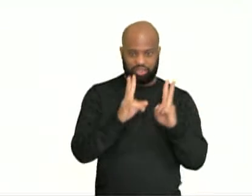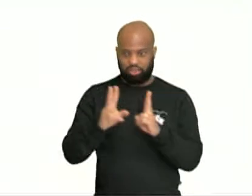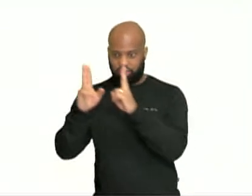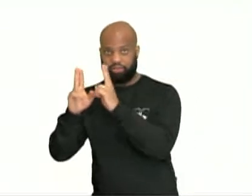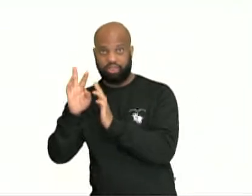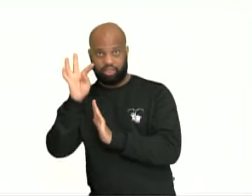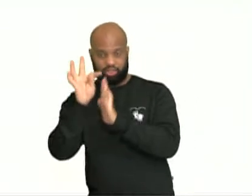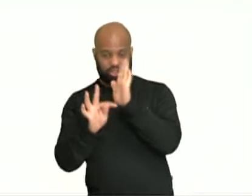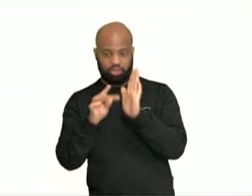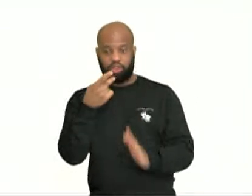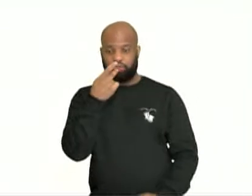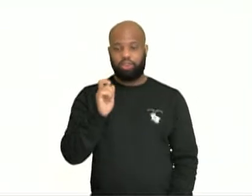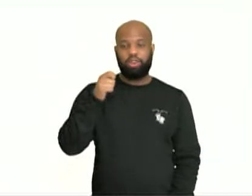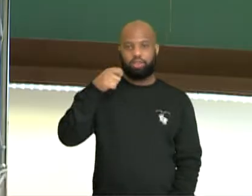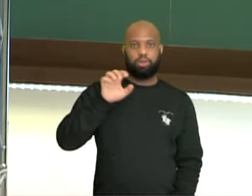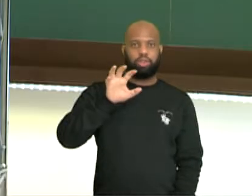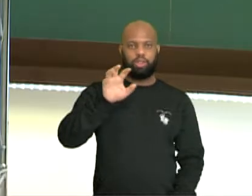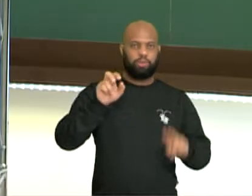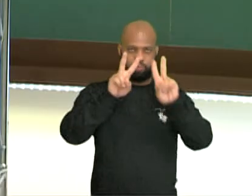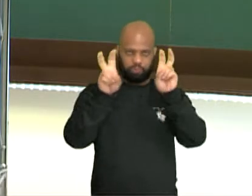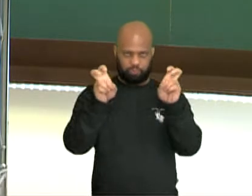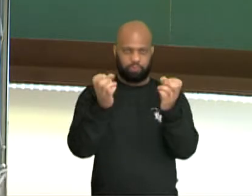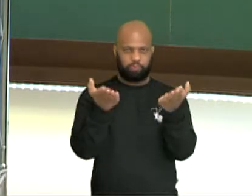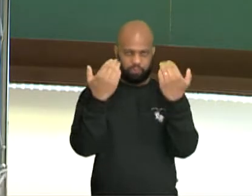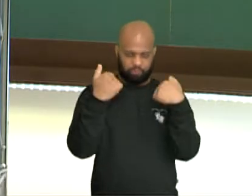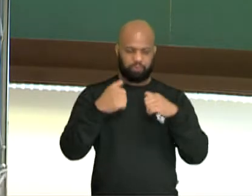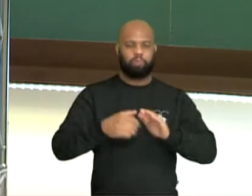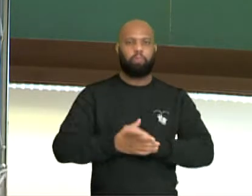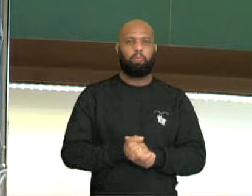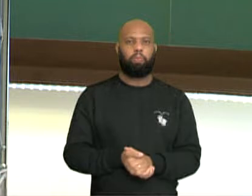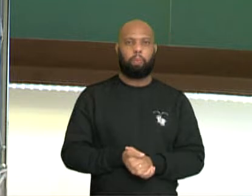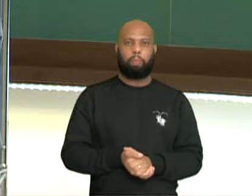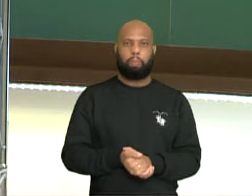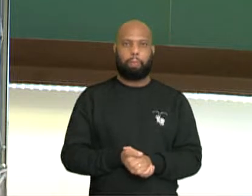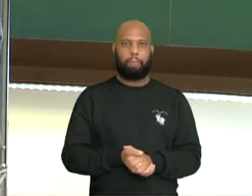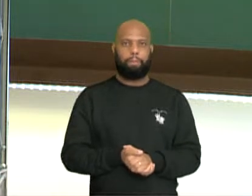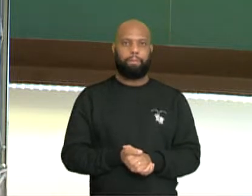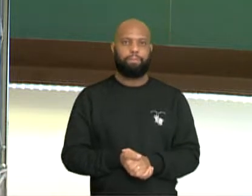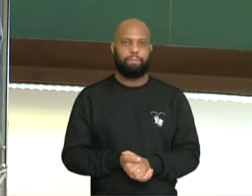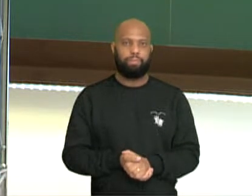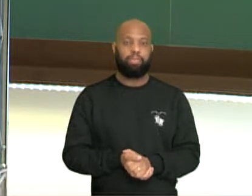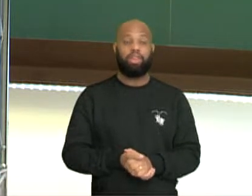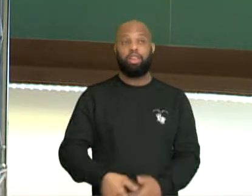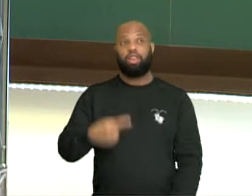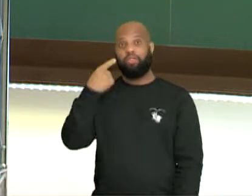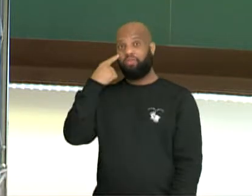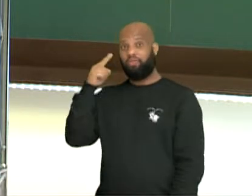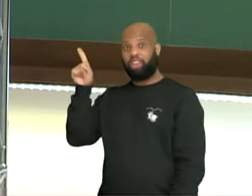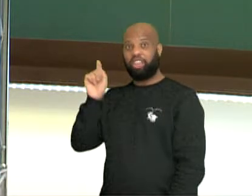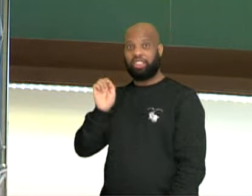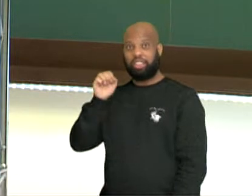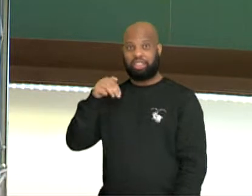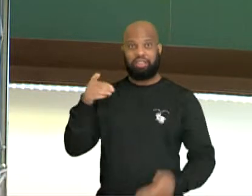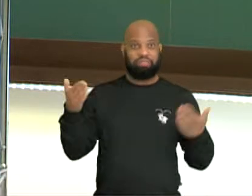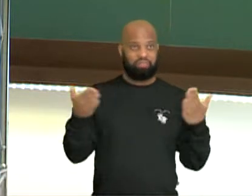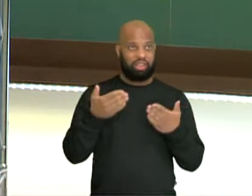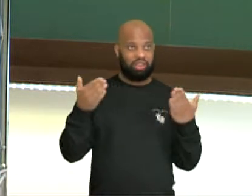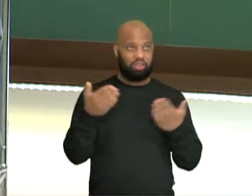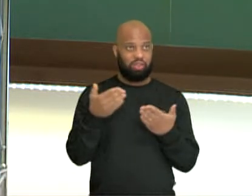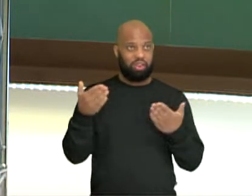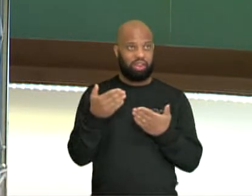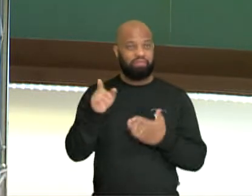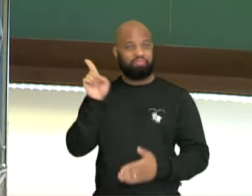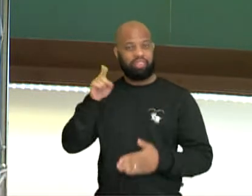que fala sobre isso. Vamos lá? Te convido. Olha quem aparece na nossa entrevista.